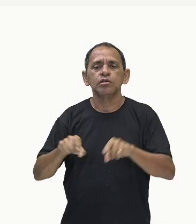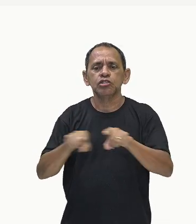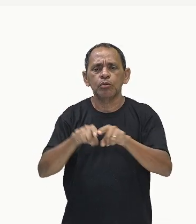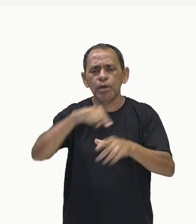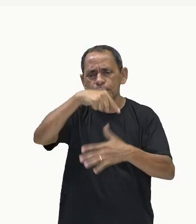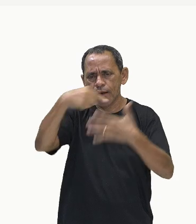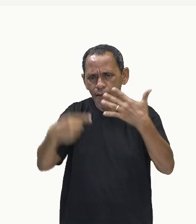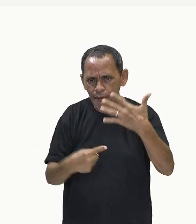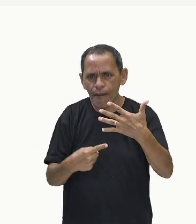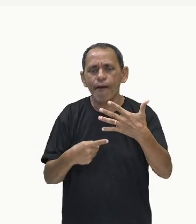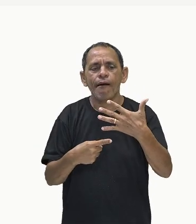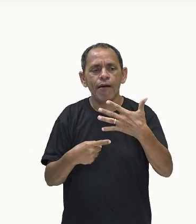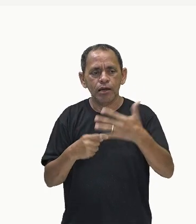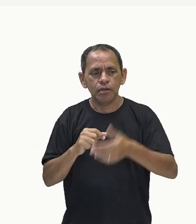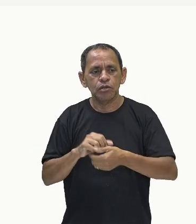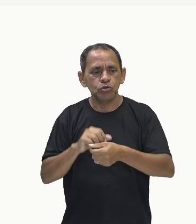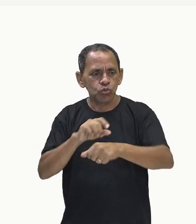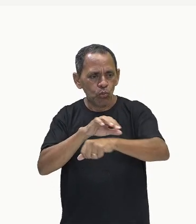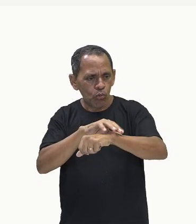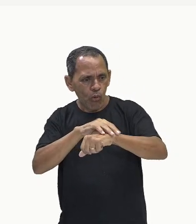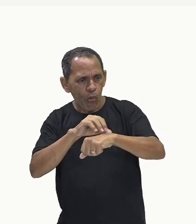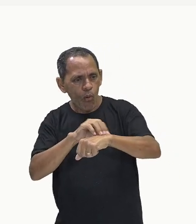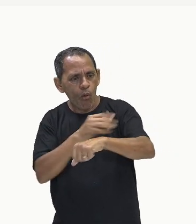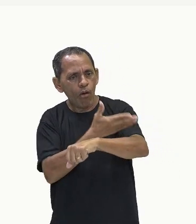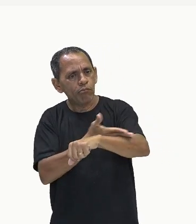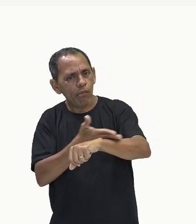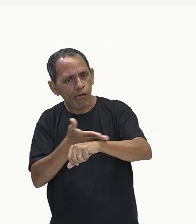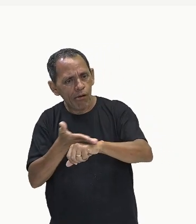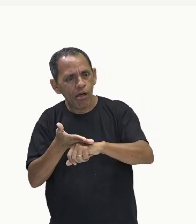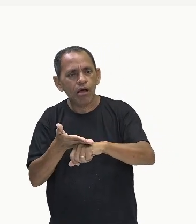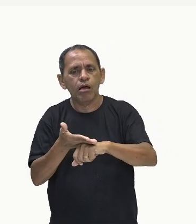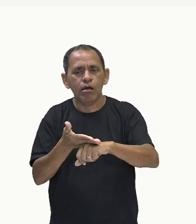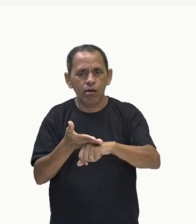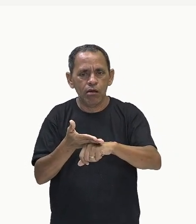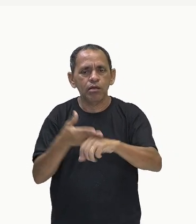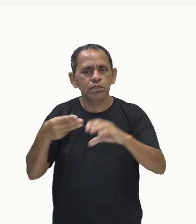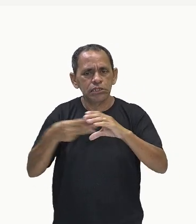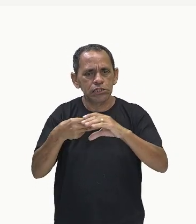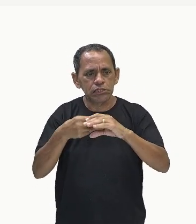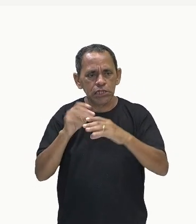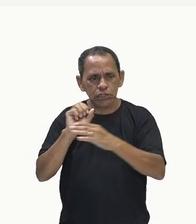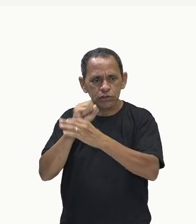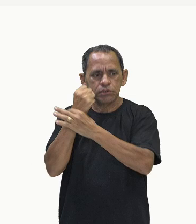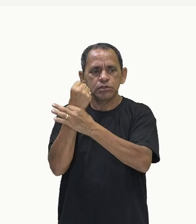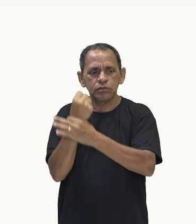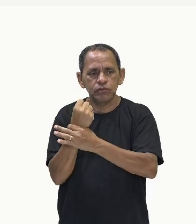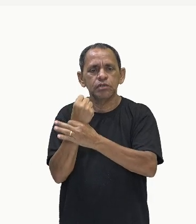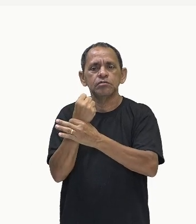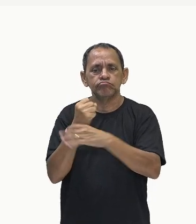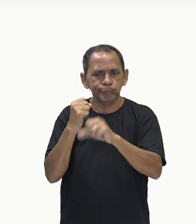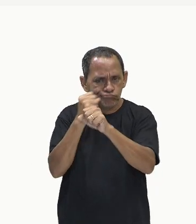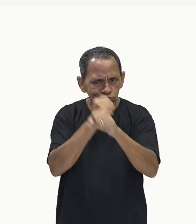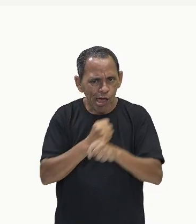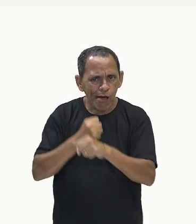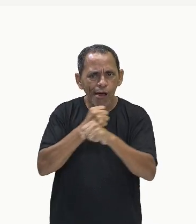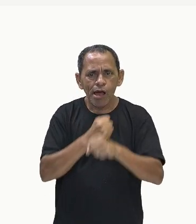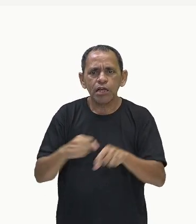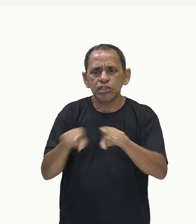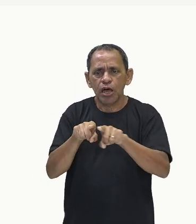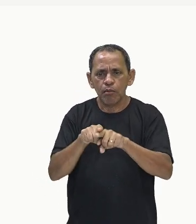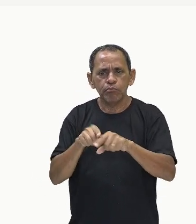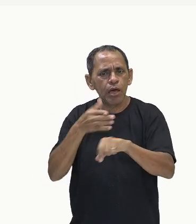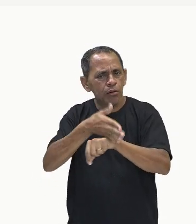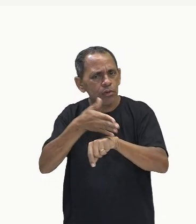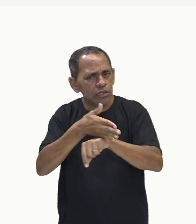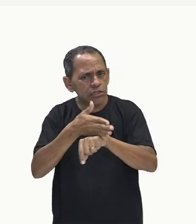formadas pelos glóbulos brancos, já são células de defesa, que também fazem parte ali de um outro sistema do corpo